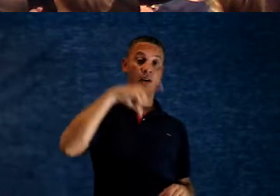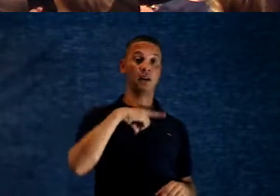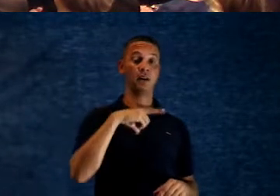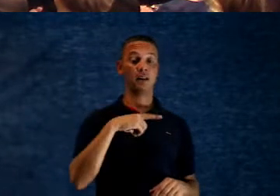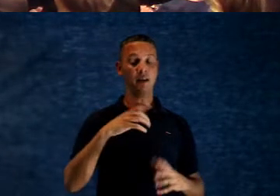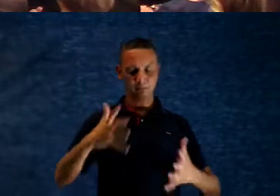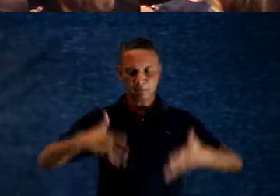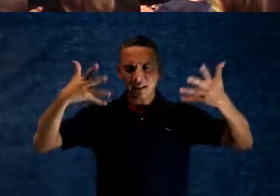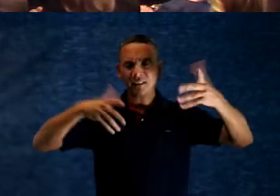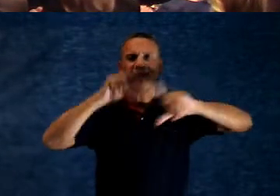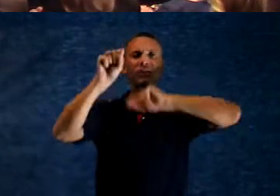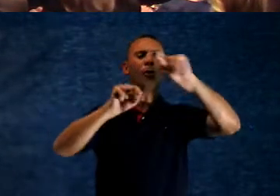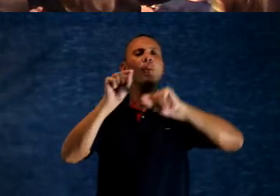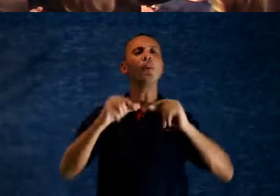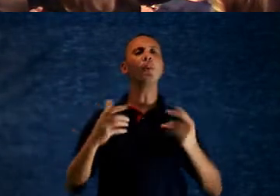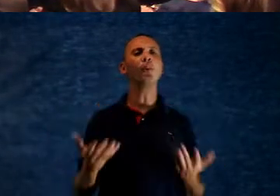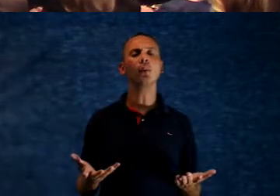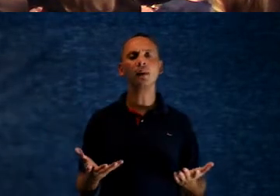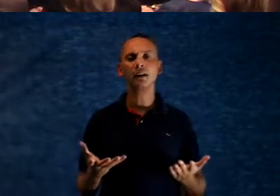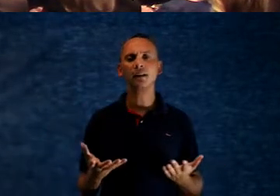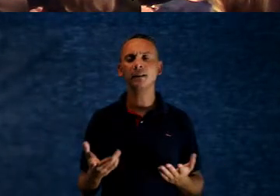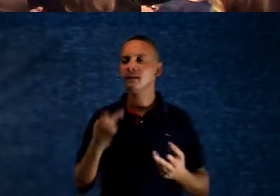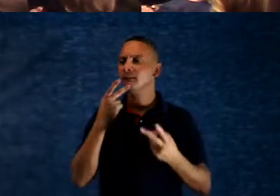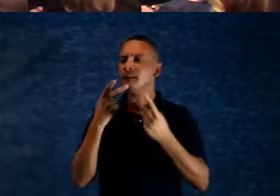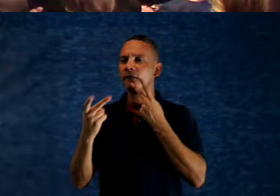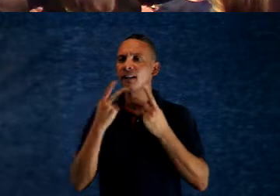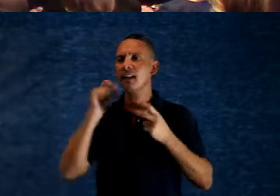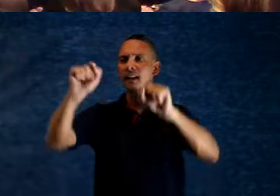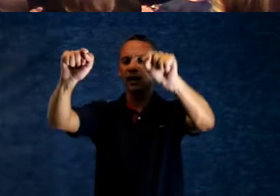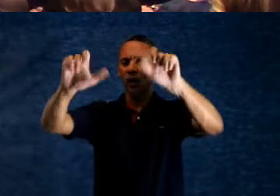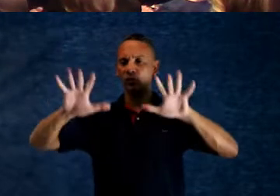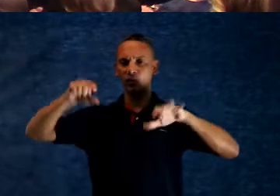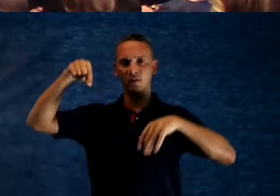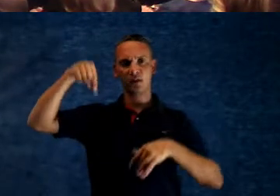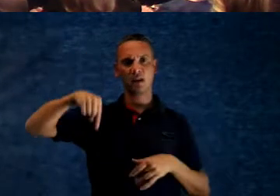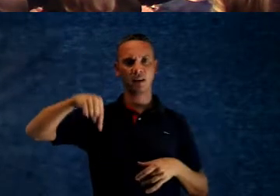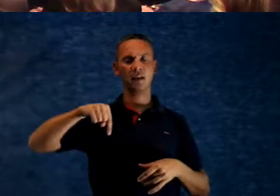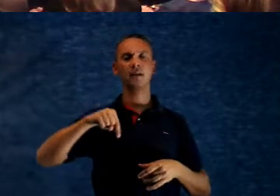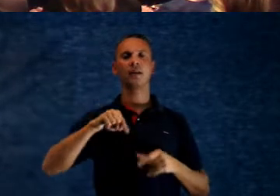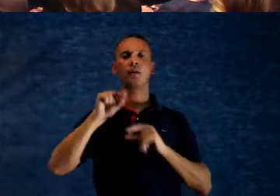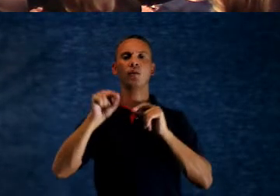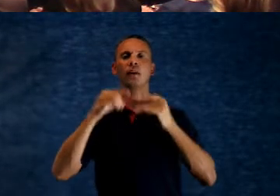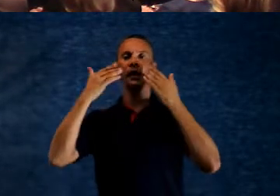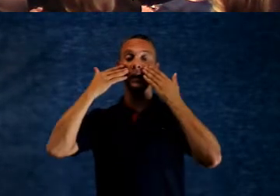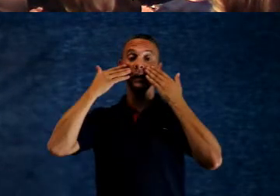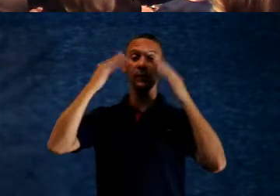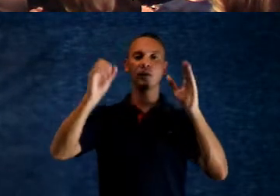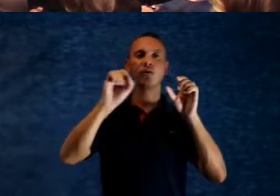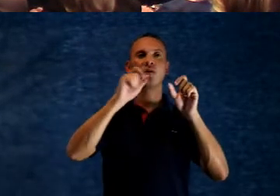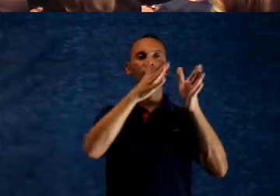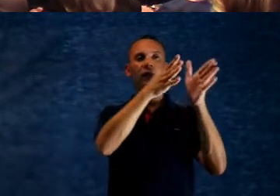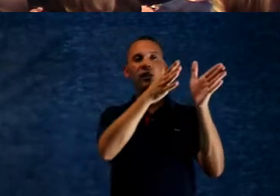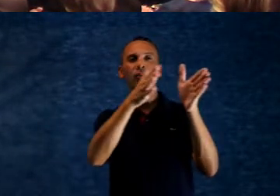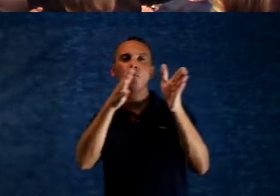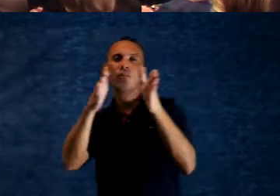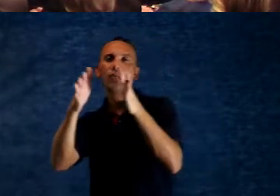a alegria de contar neste auditório Vivaldi Moreira com a exibição de um vídeo